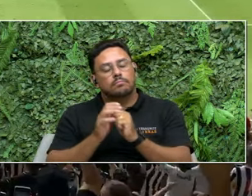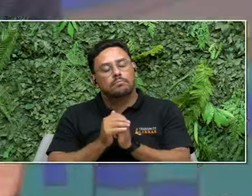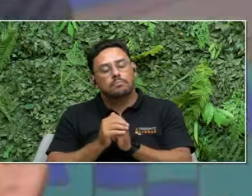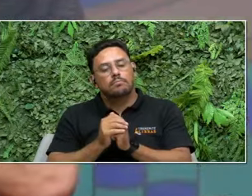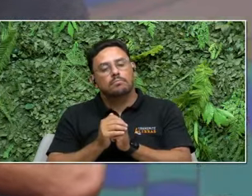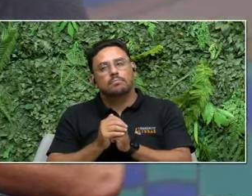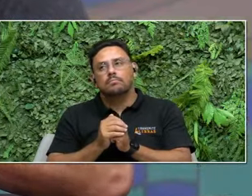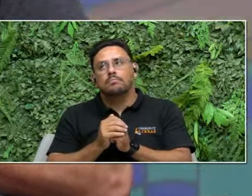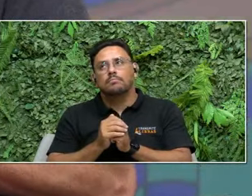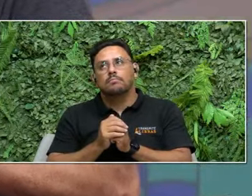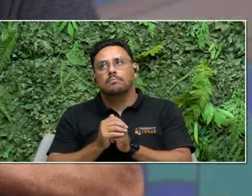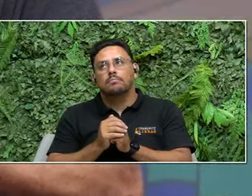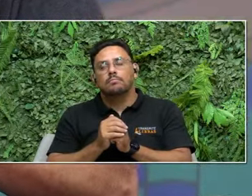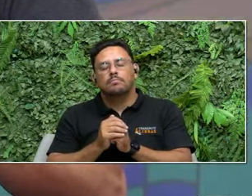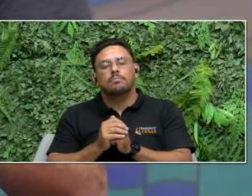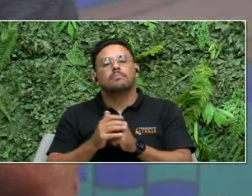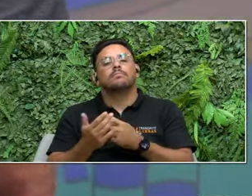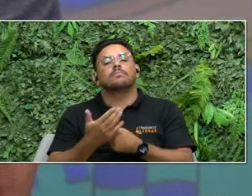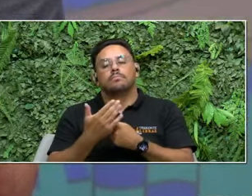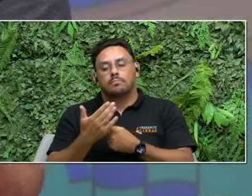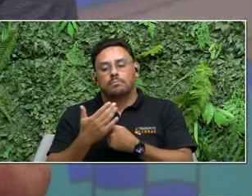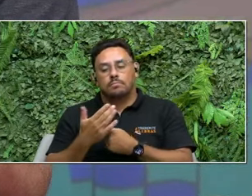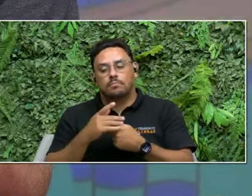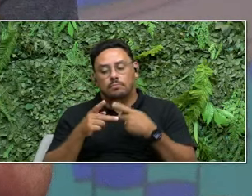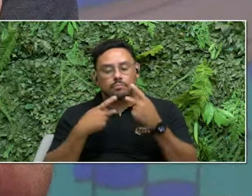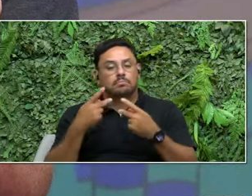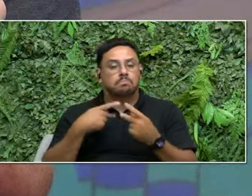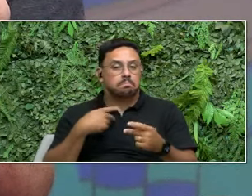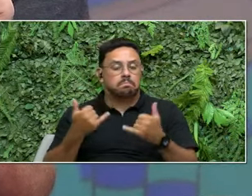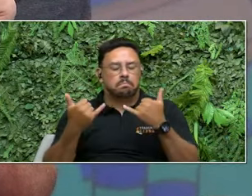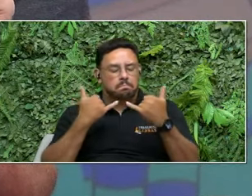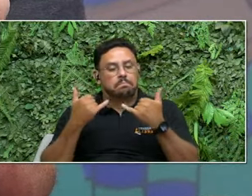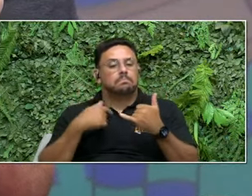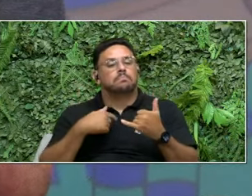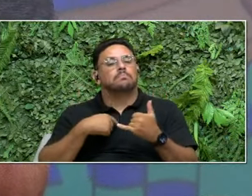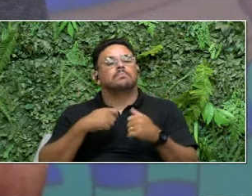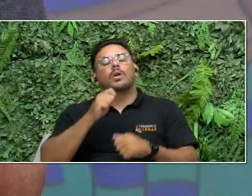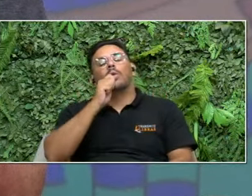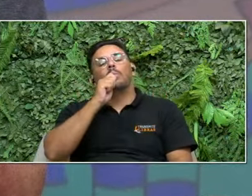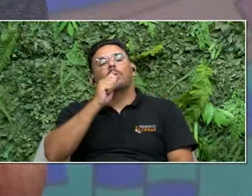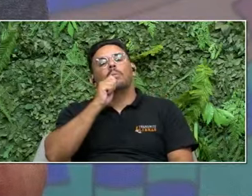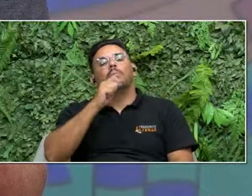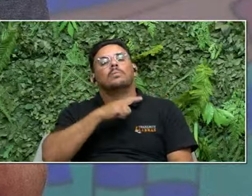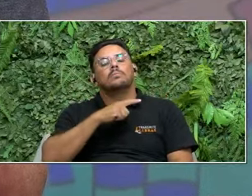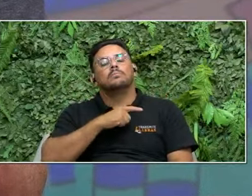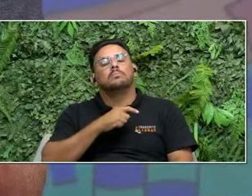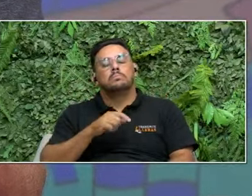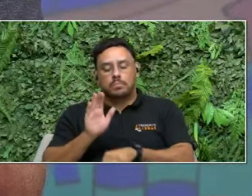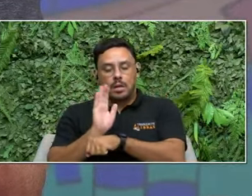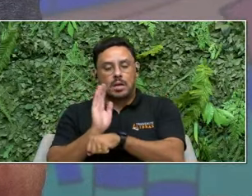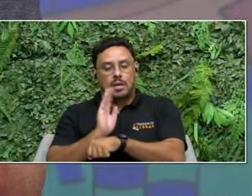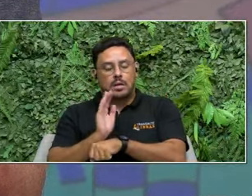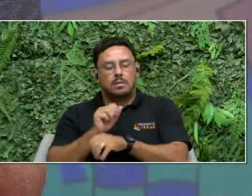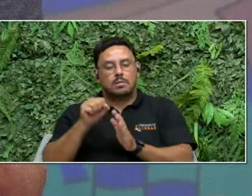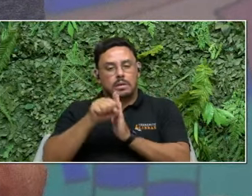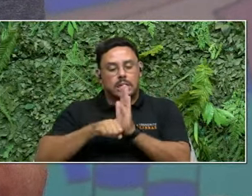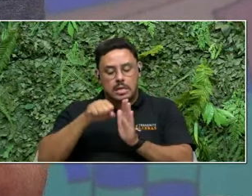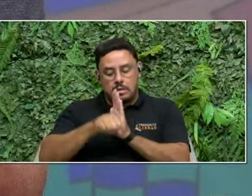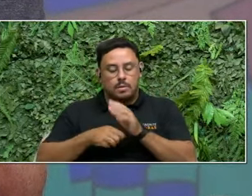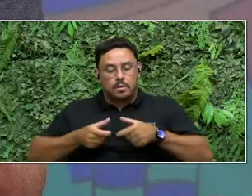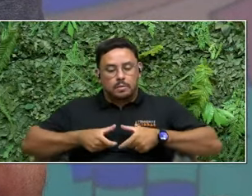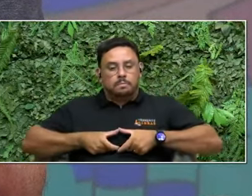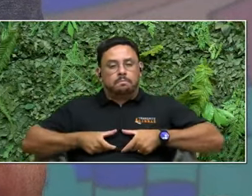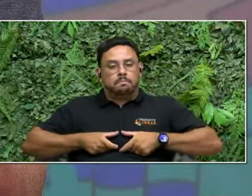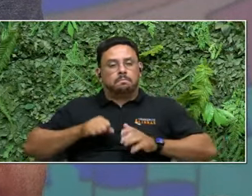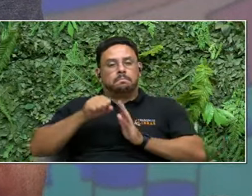e me nos falar a respeito se tiver essa informação o árbitro traz uma câmera ali ali na